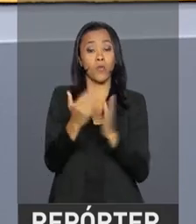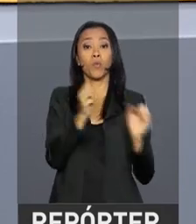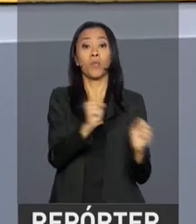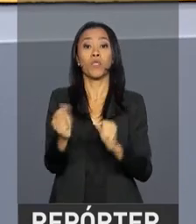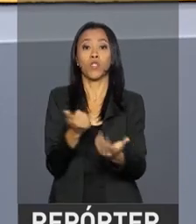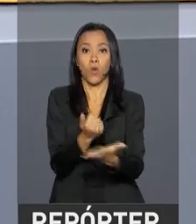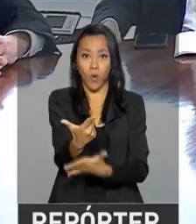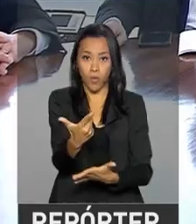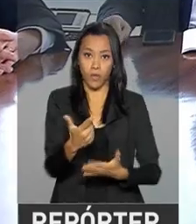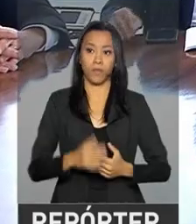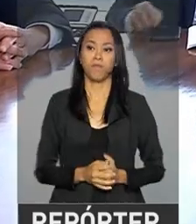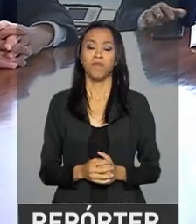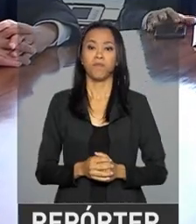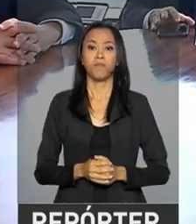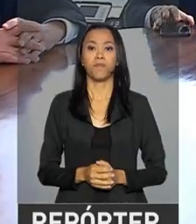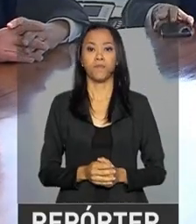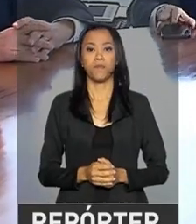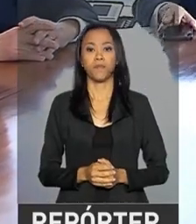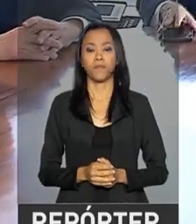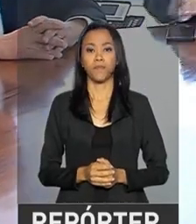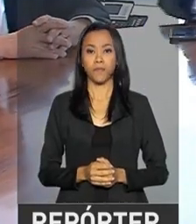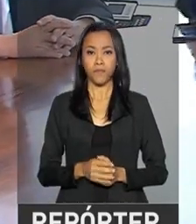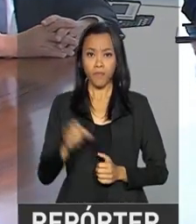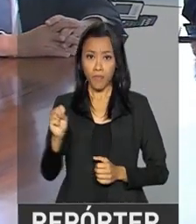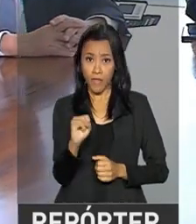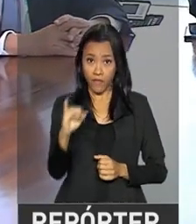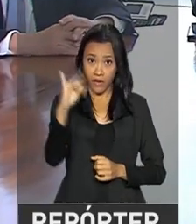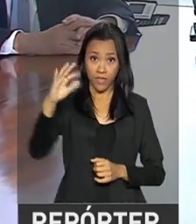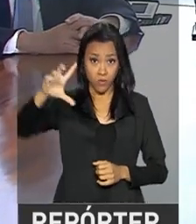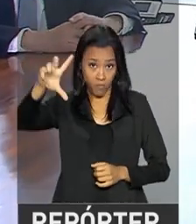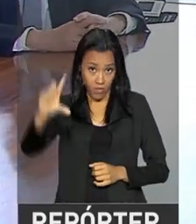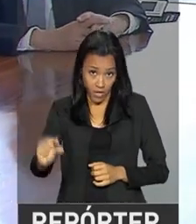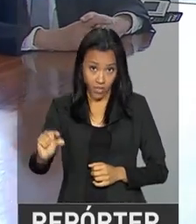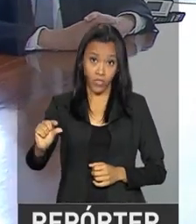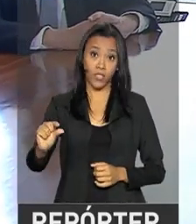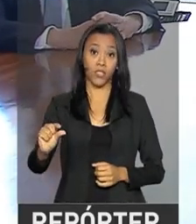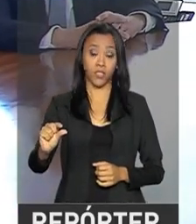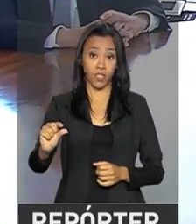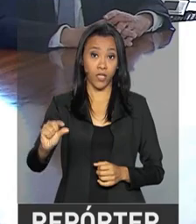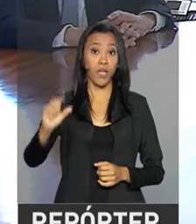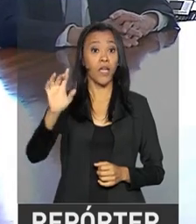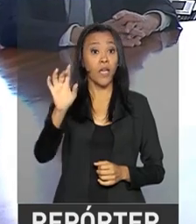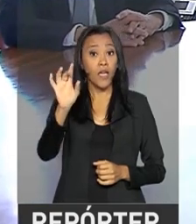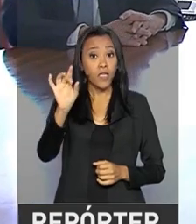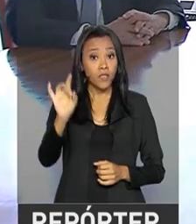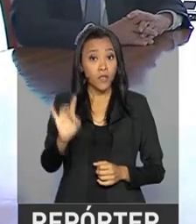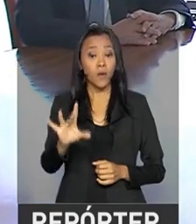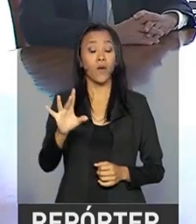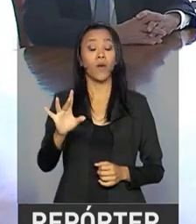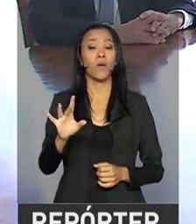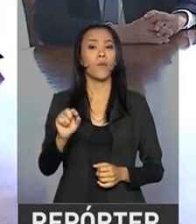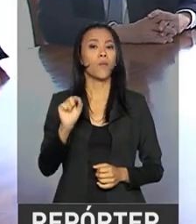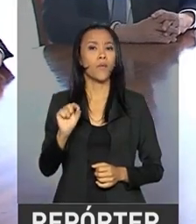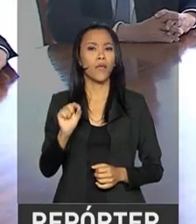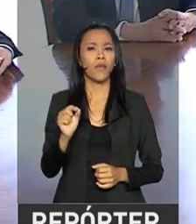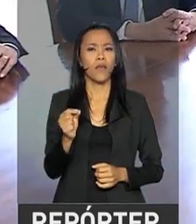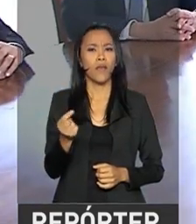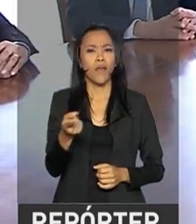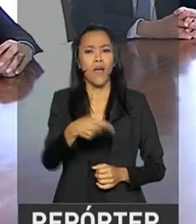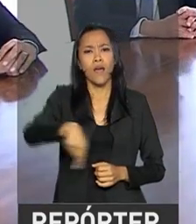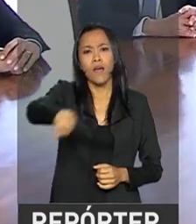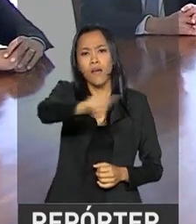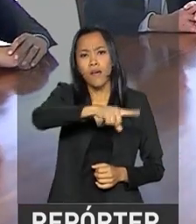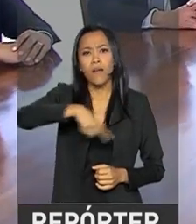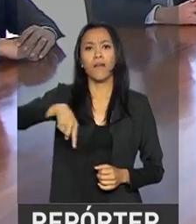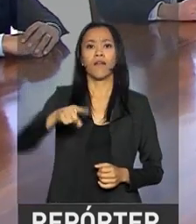compra baixa só para pensar o que muitas mulheres têm